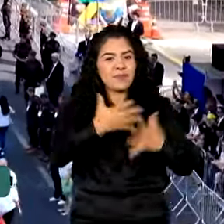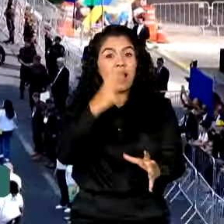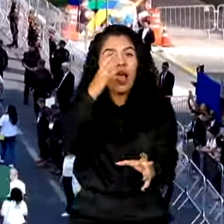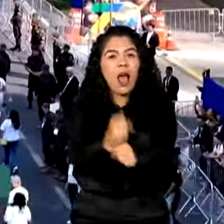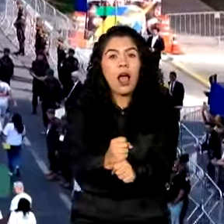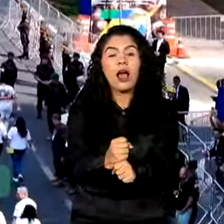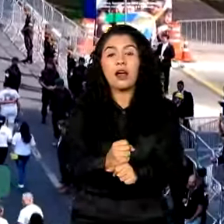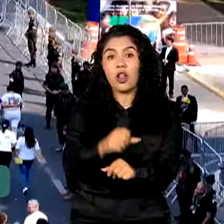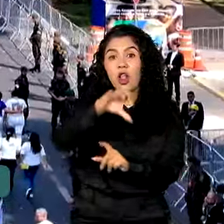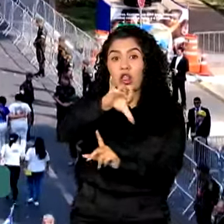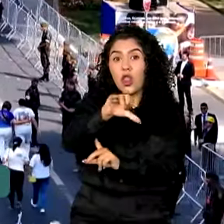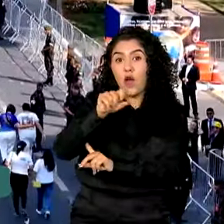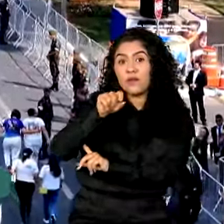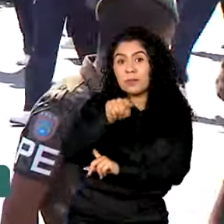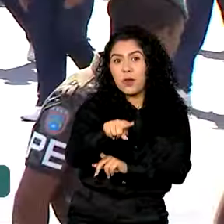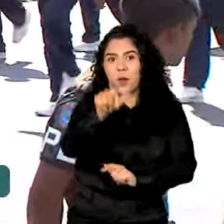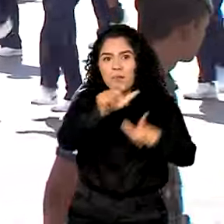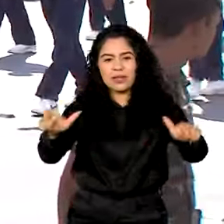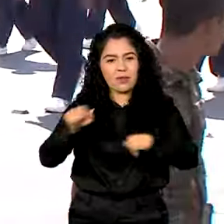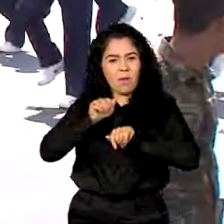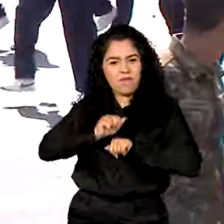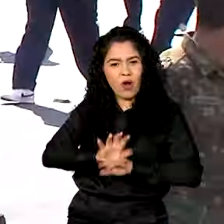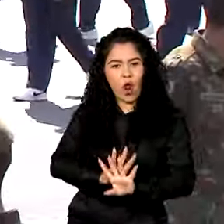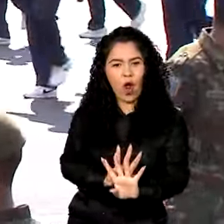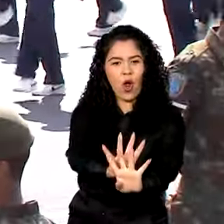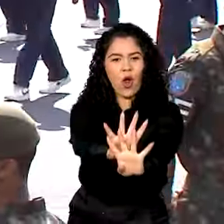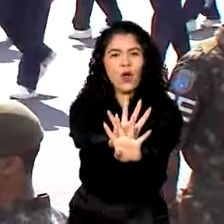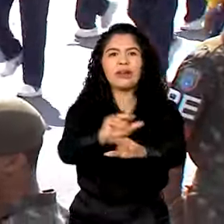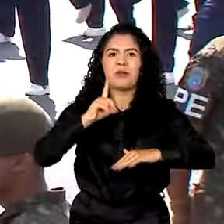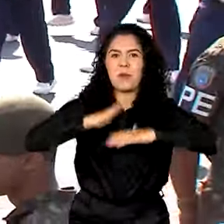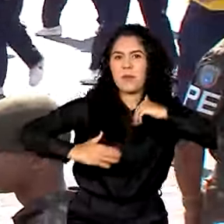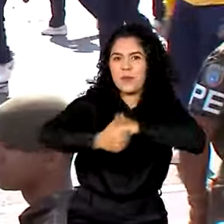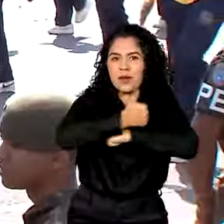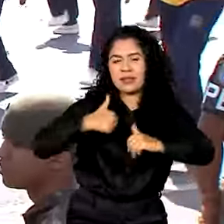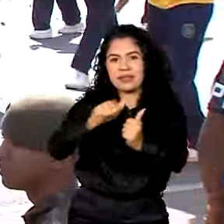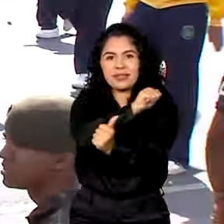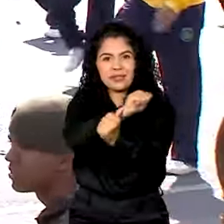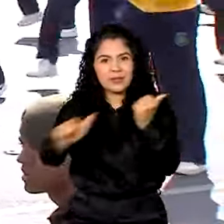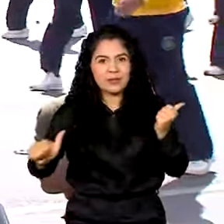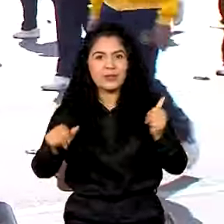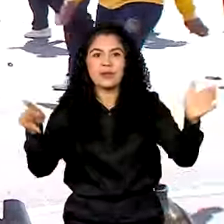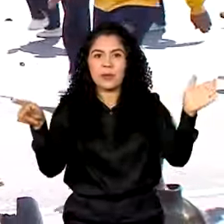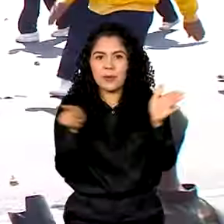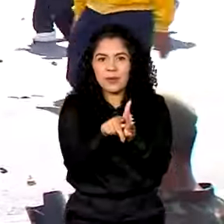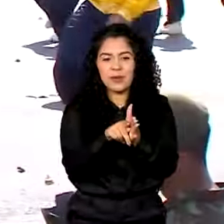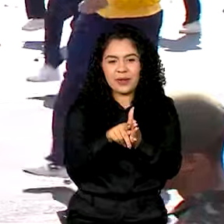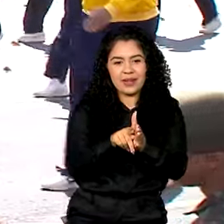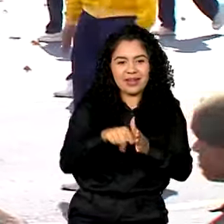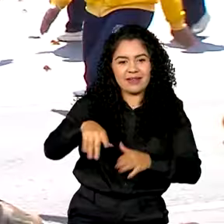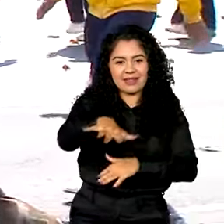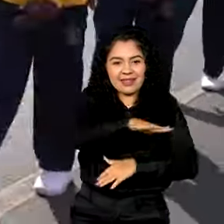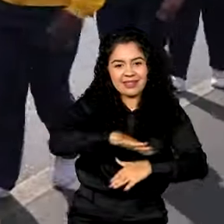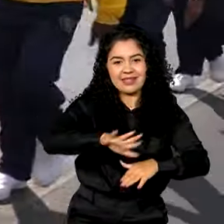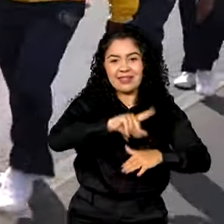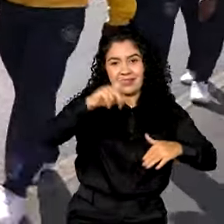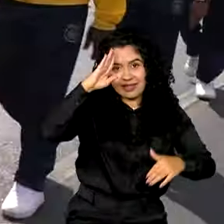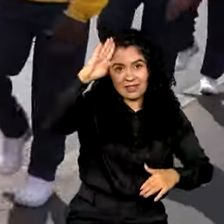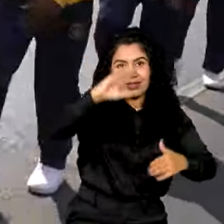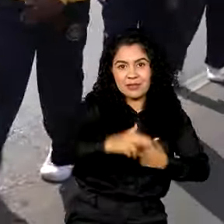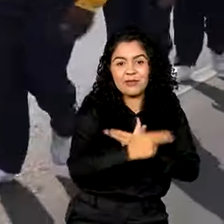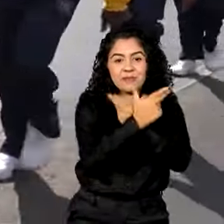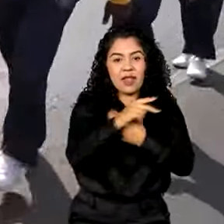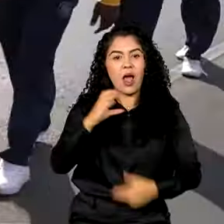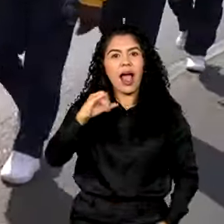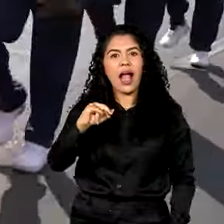quase 9 mil pessoas. Dentre elas, atletas do programa de alto rendimento das Forças Armadas. Caio